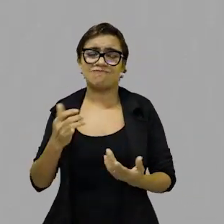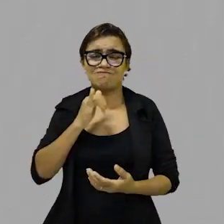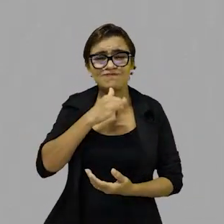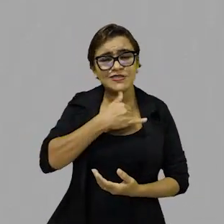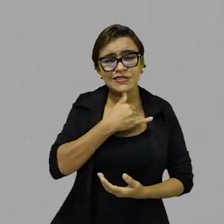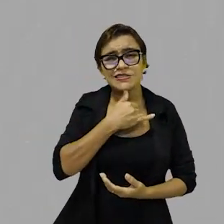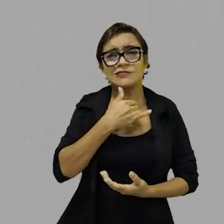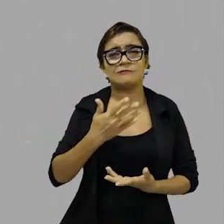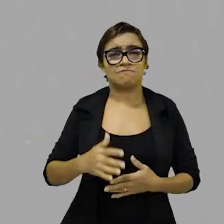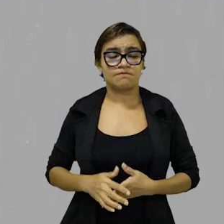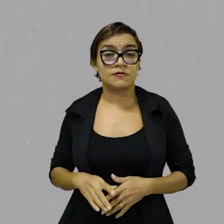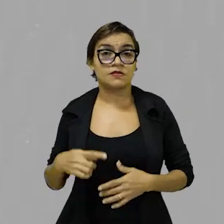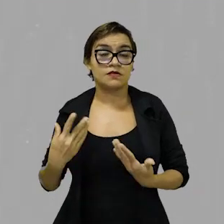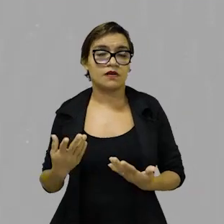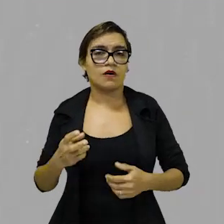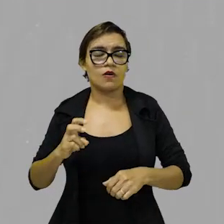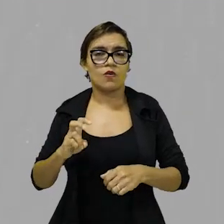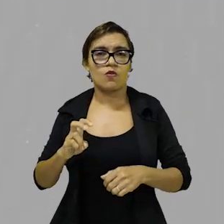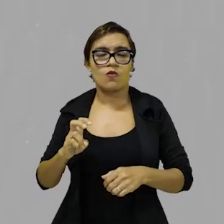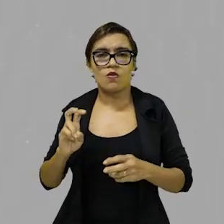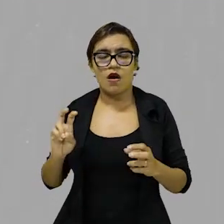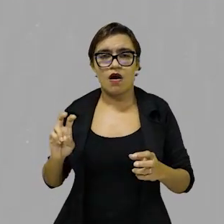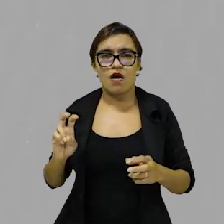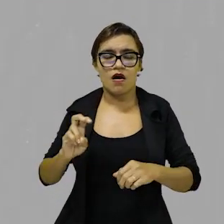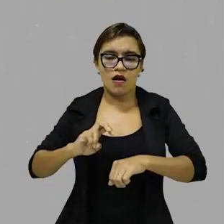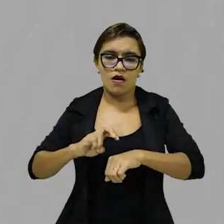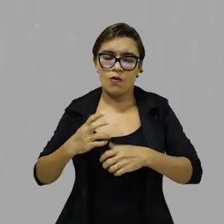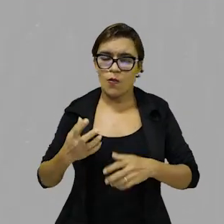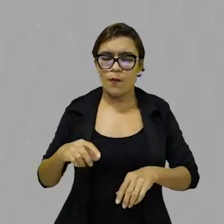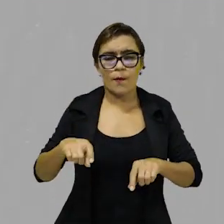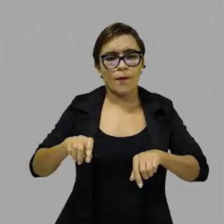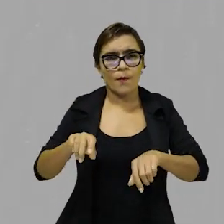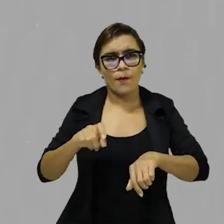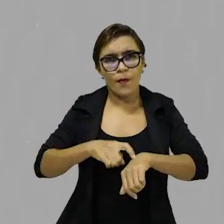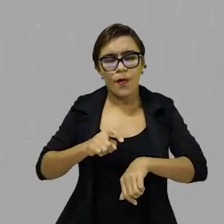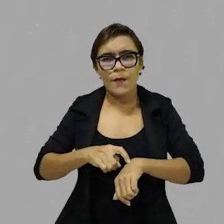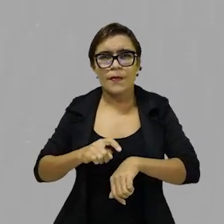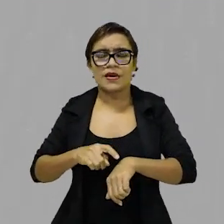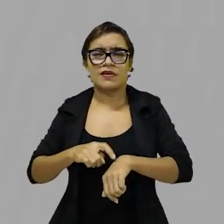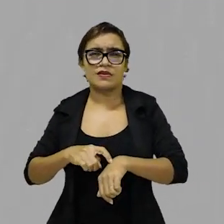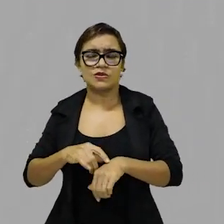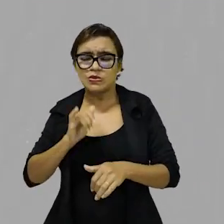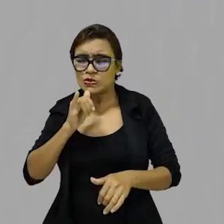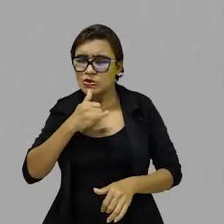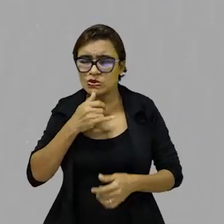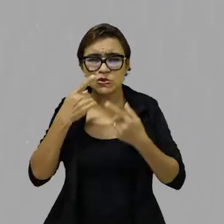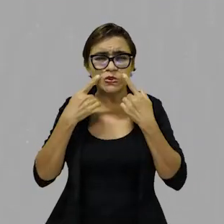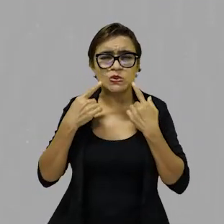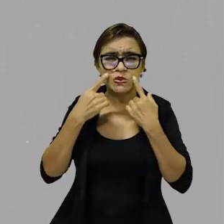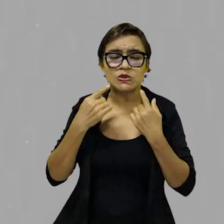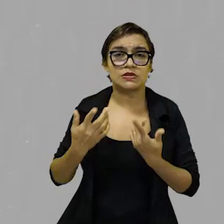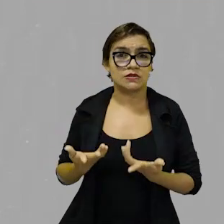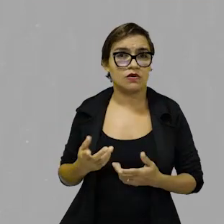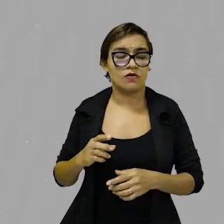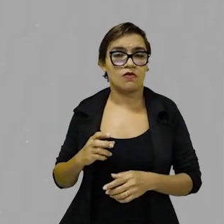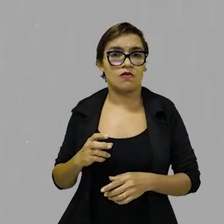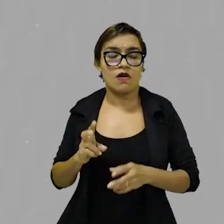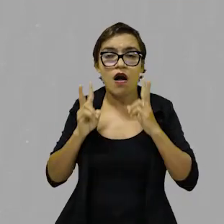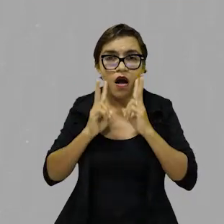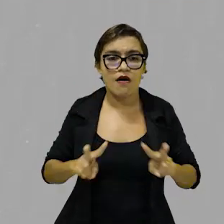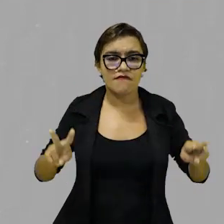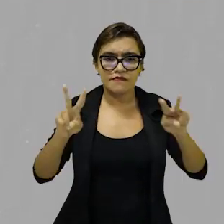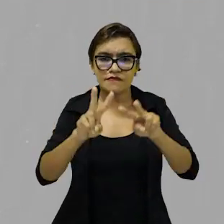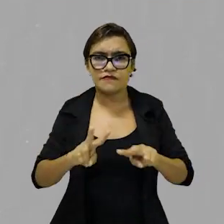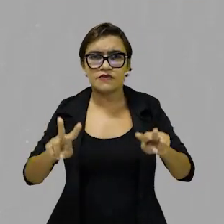angústia e amargura. E é esse drama individual e emocional que o expressionismo fala, que o expressionismo pega. E essa visão trágica, ela